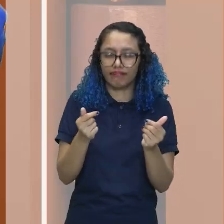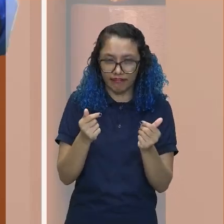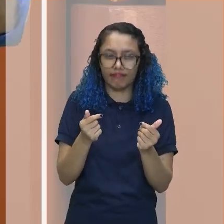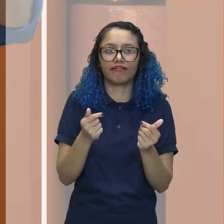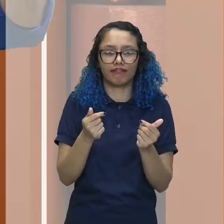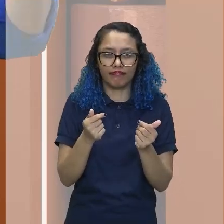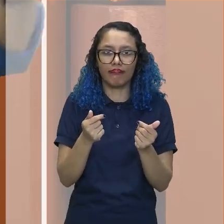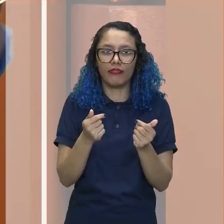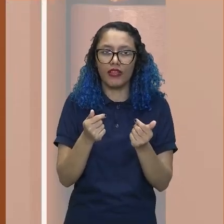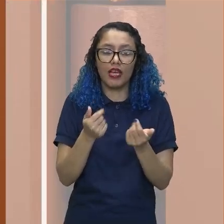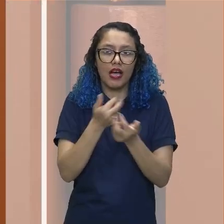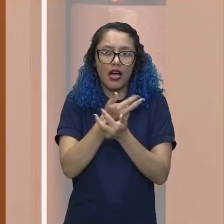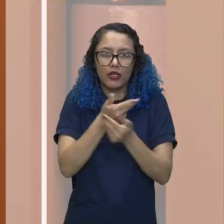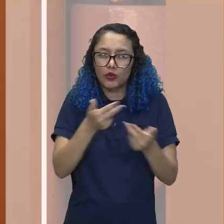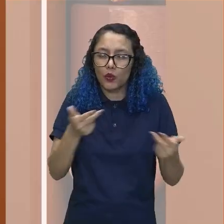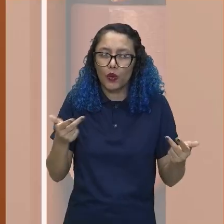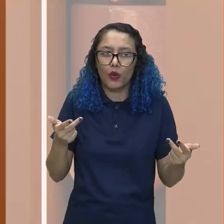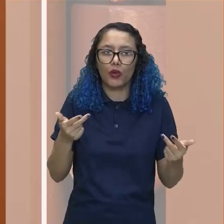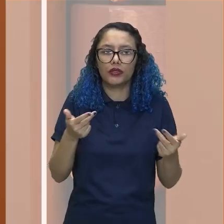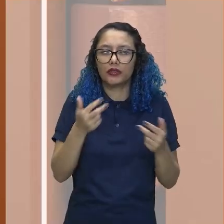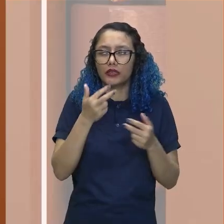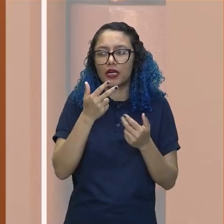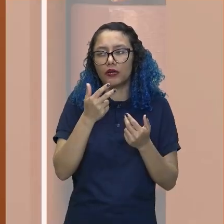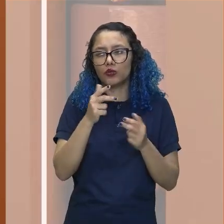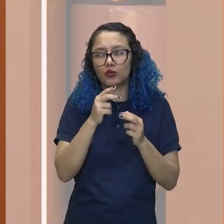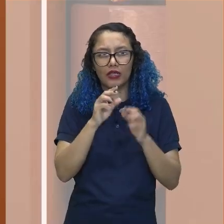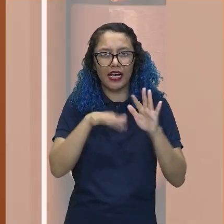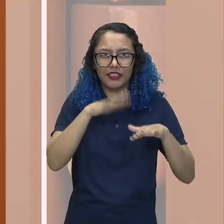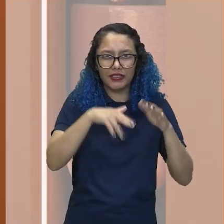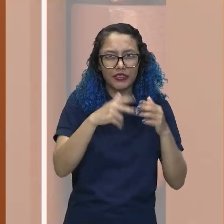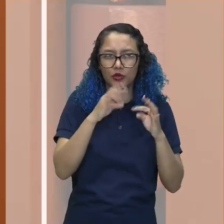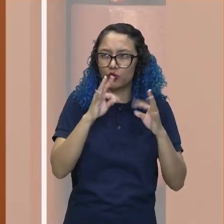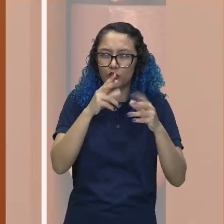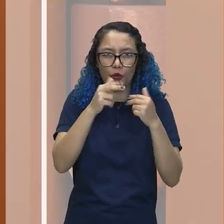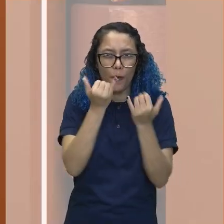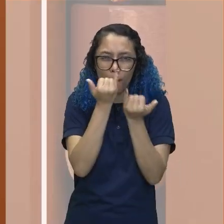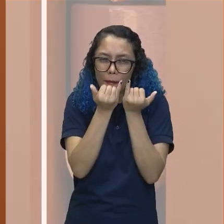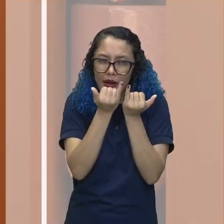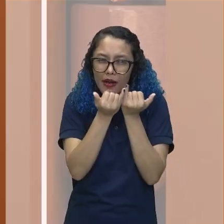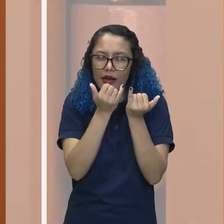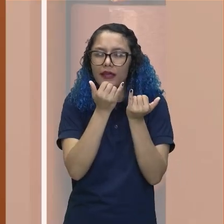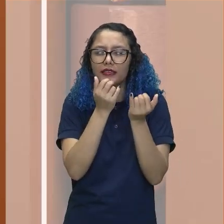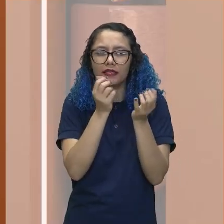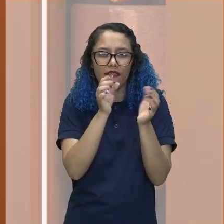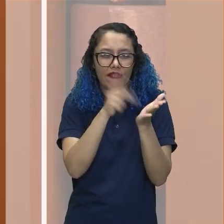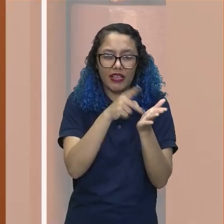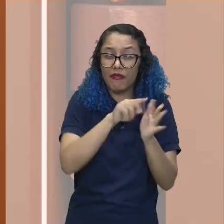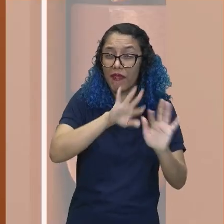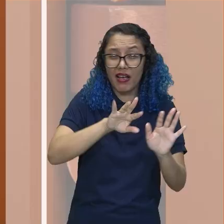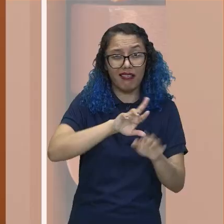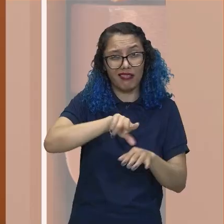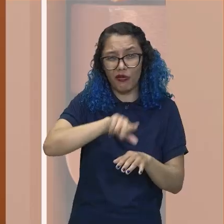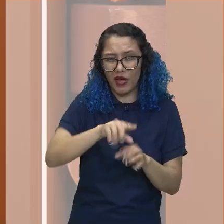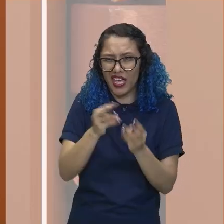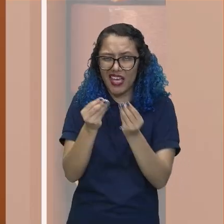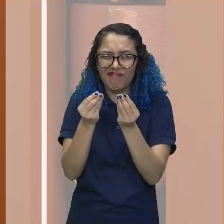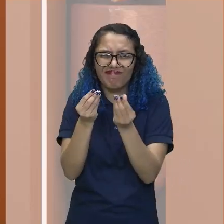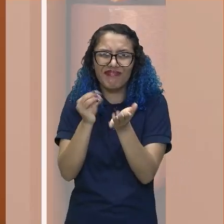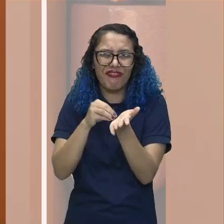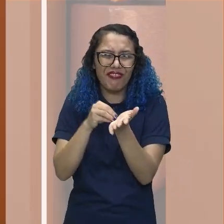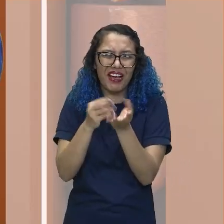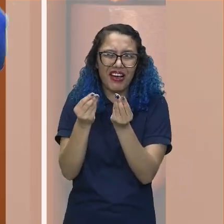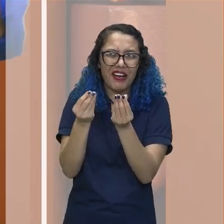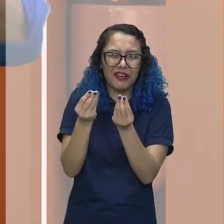onde tudo parece verdade, mas a gente sabe que não é, porque é tudo supérfluo, não é verdade?